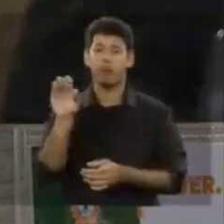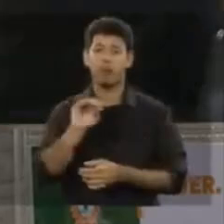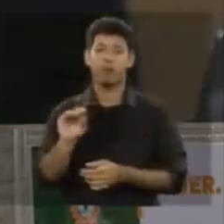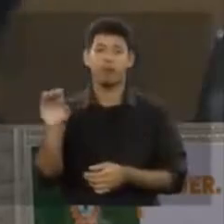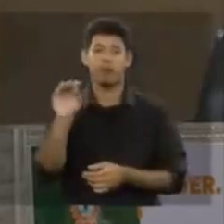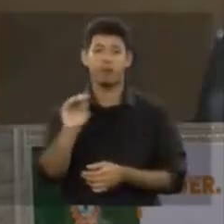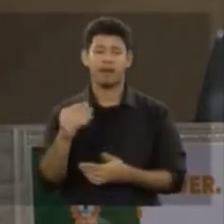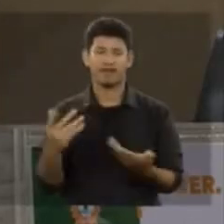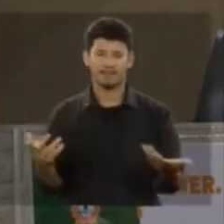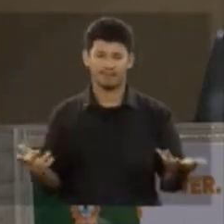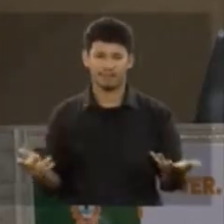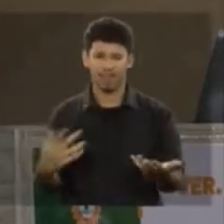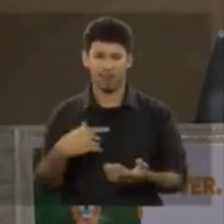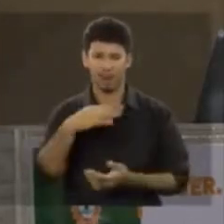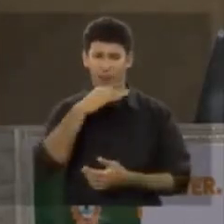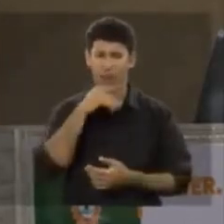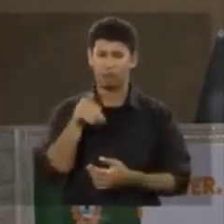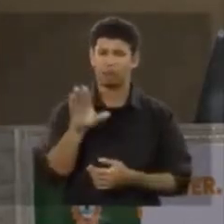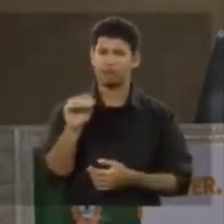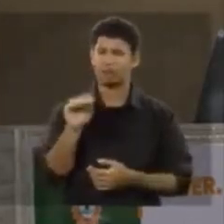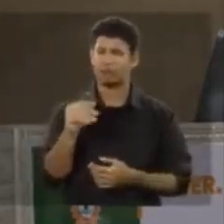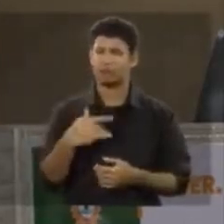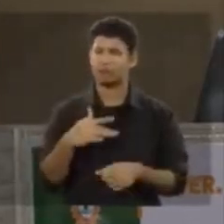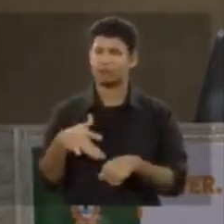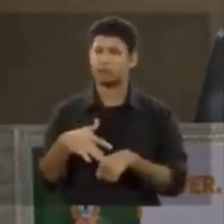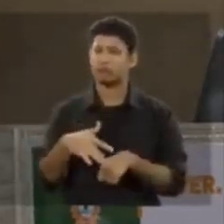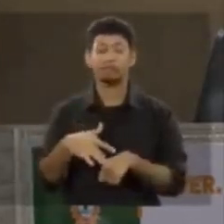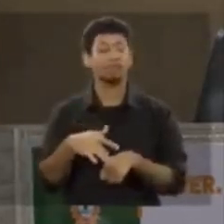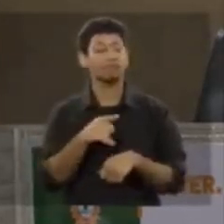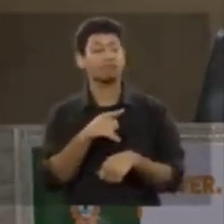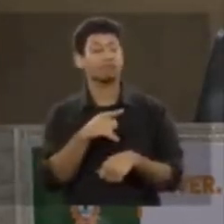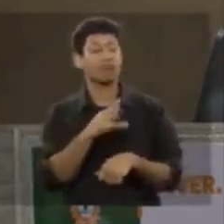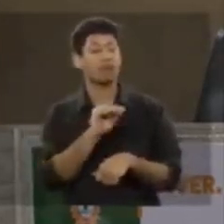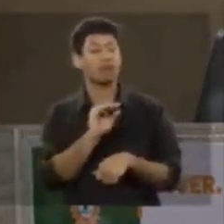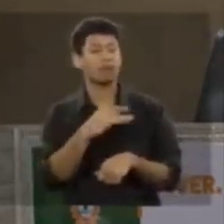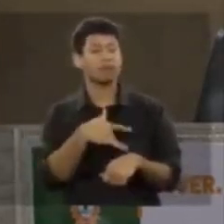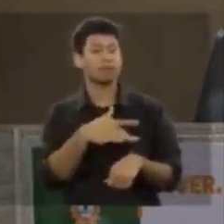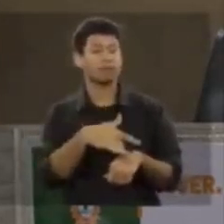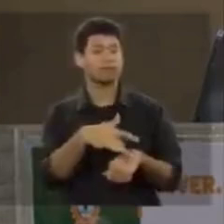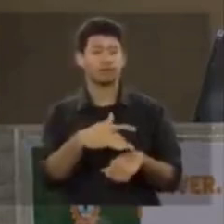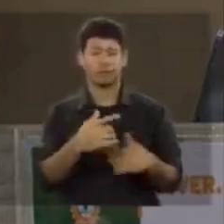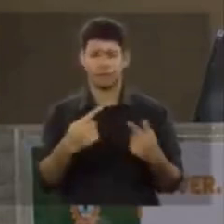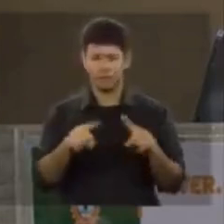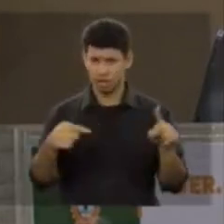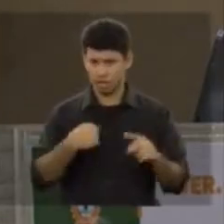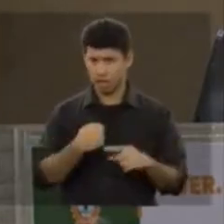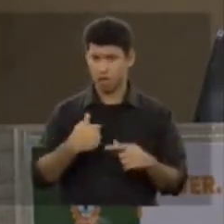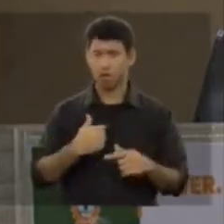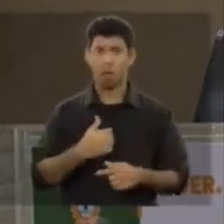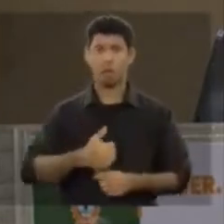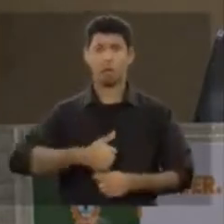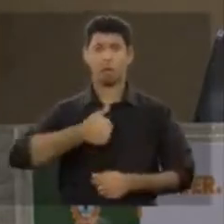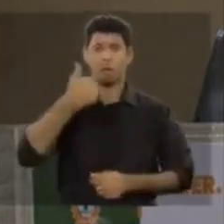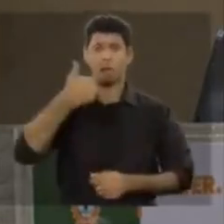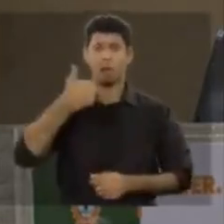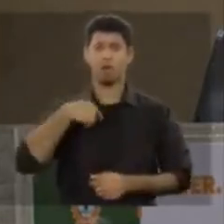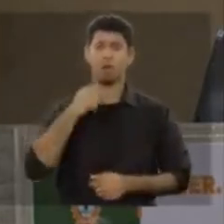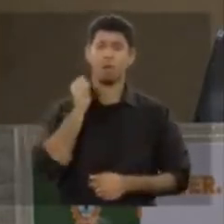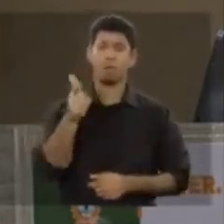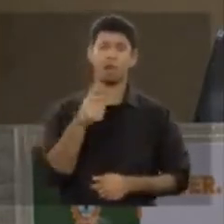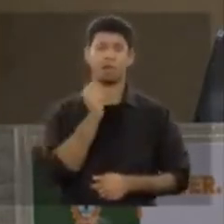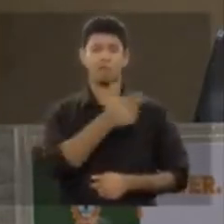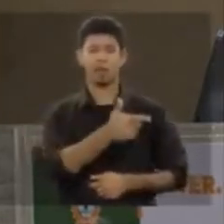o assunto inúmeras questões não sou melhor que ninguém mas pode ter